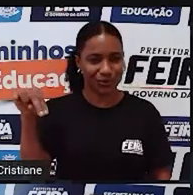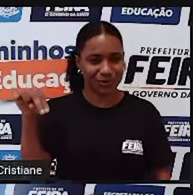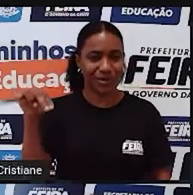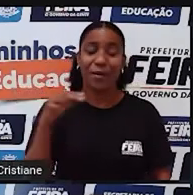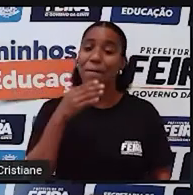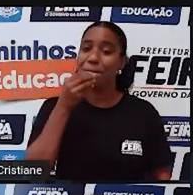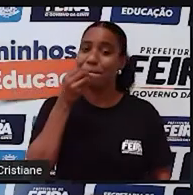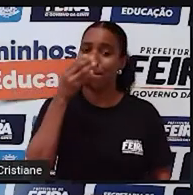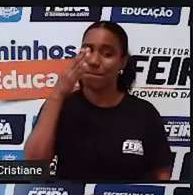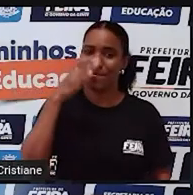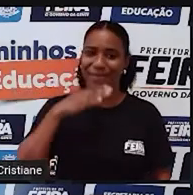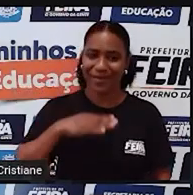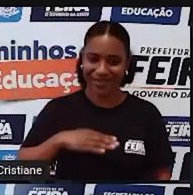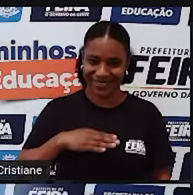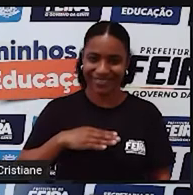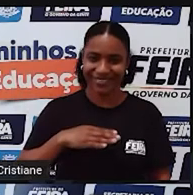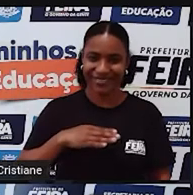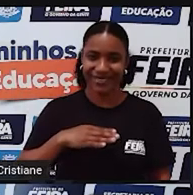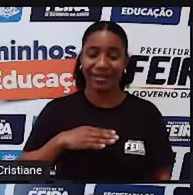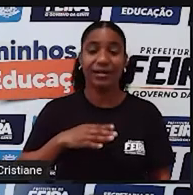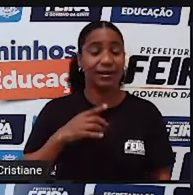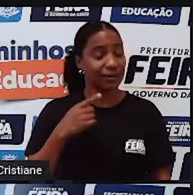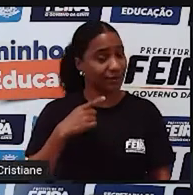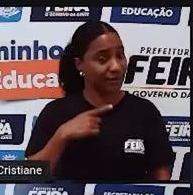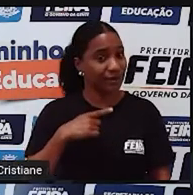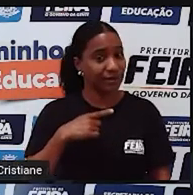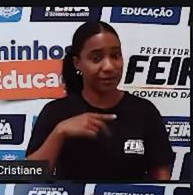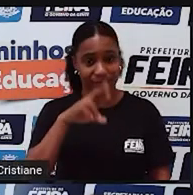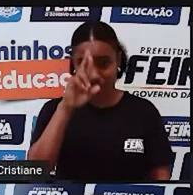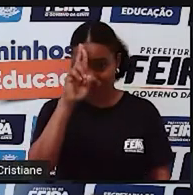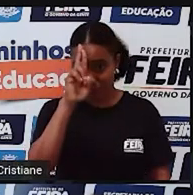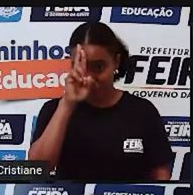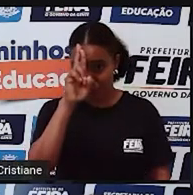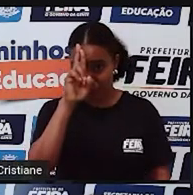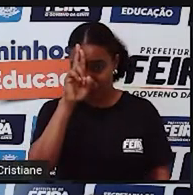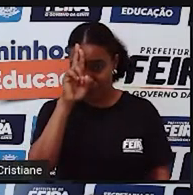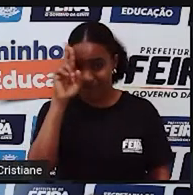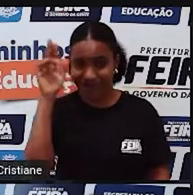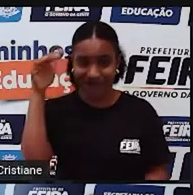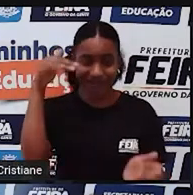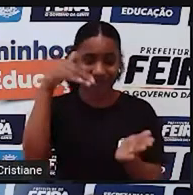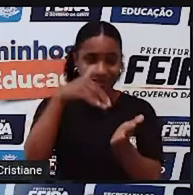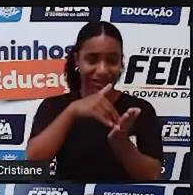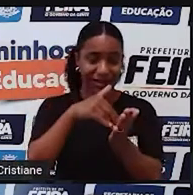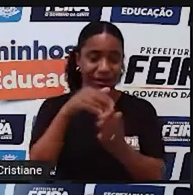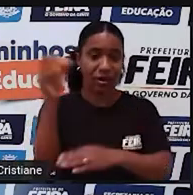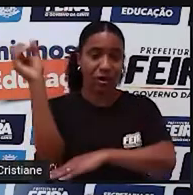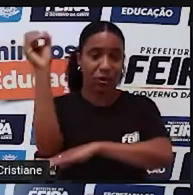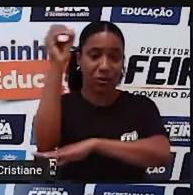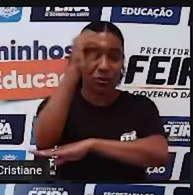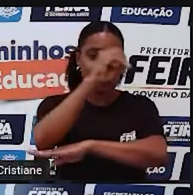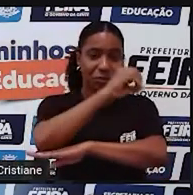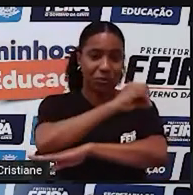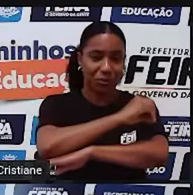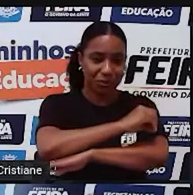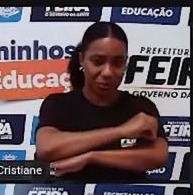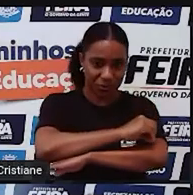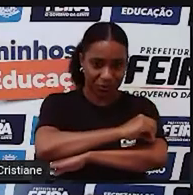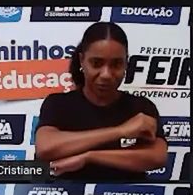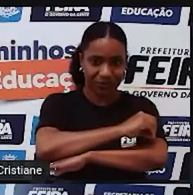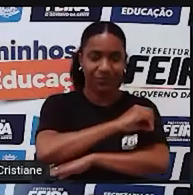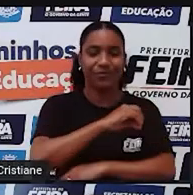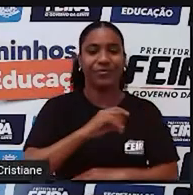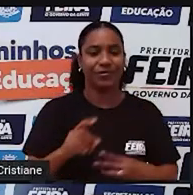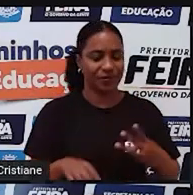meio-dia até o pôr do sol. Noon, sunset.